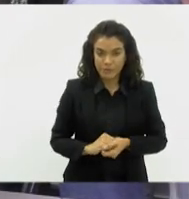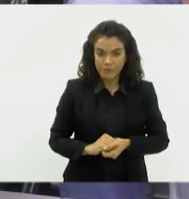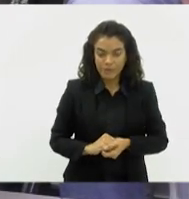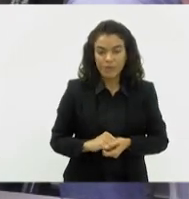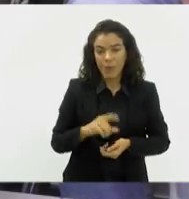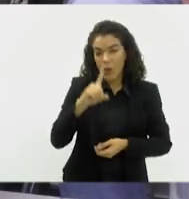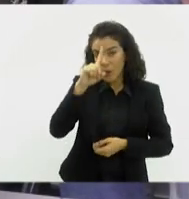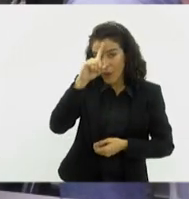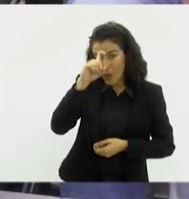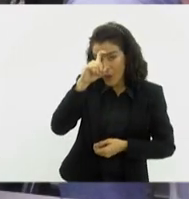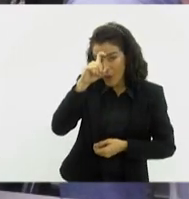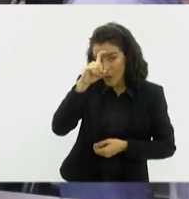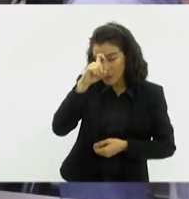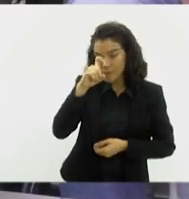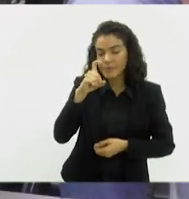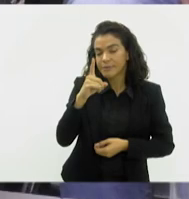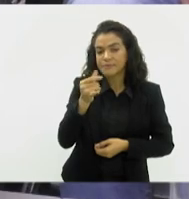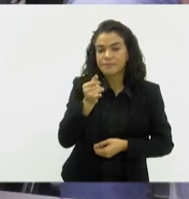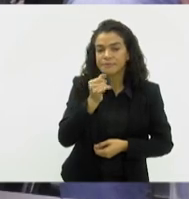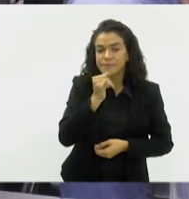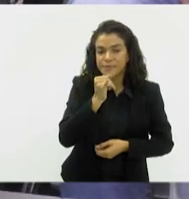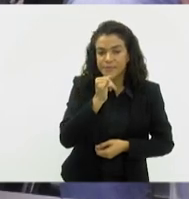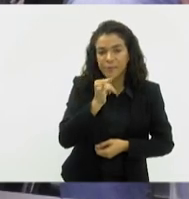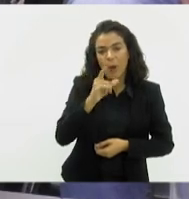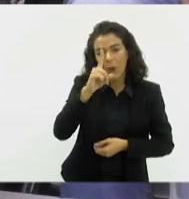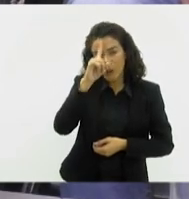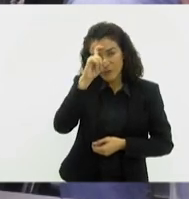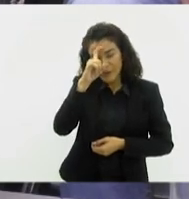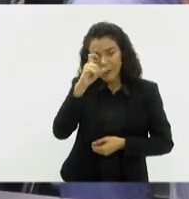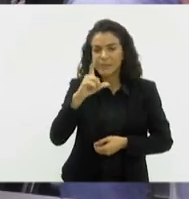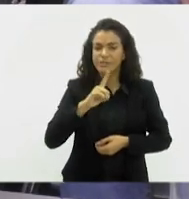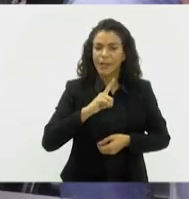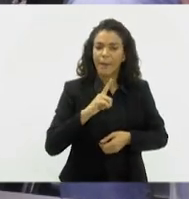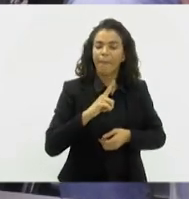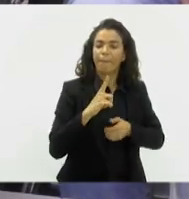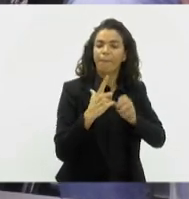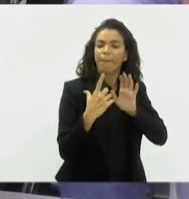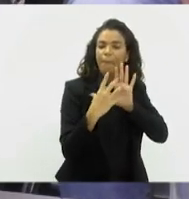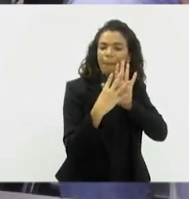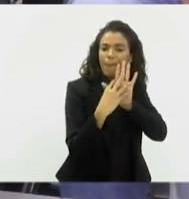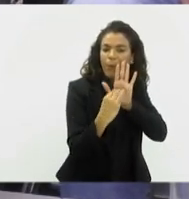em hospitais que ainda guardam esse modelo